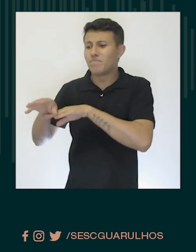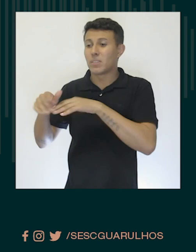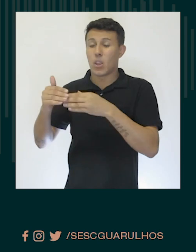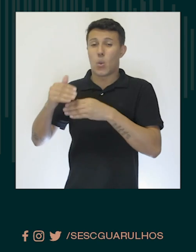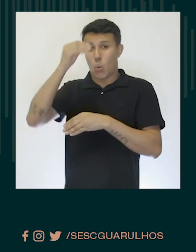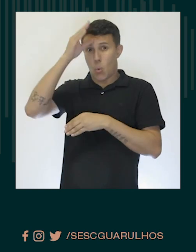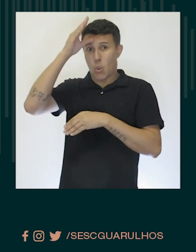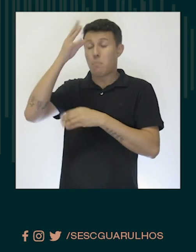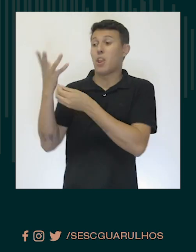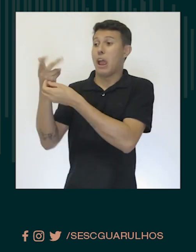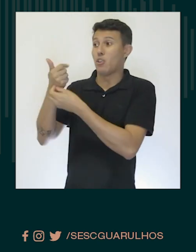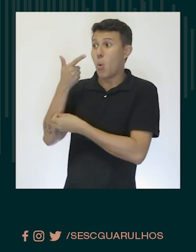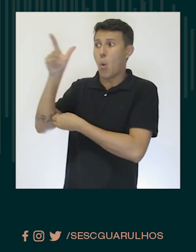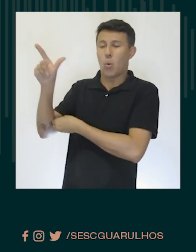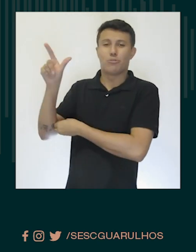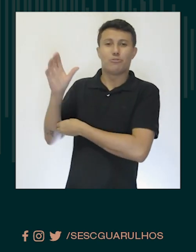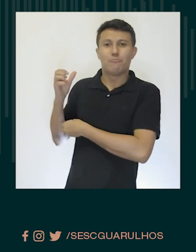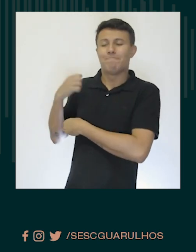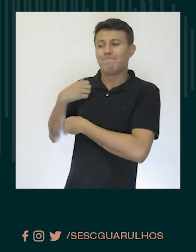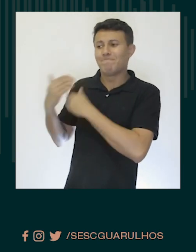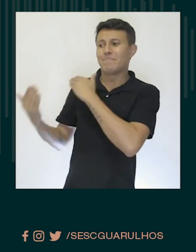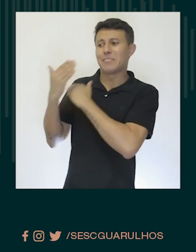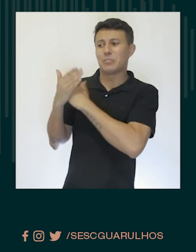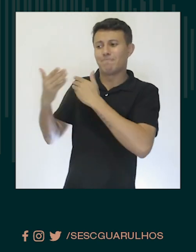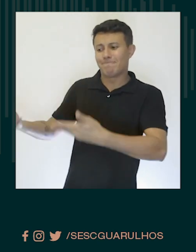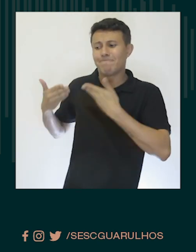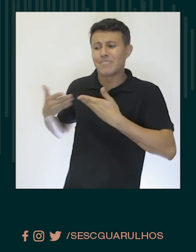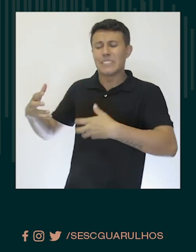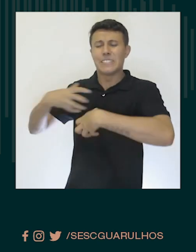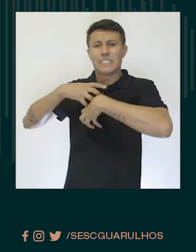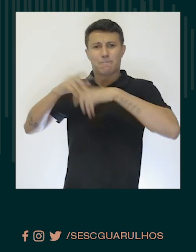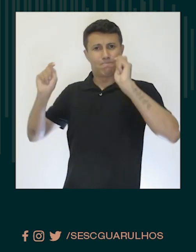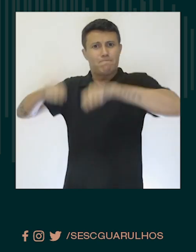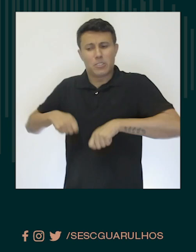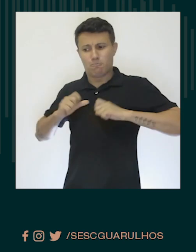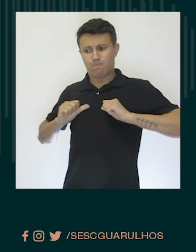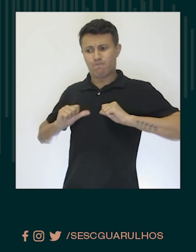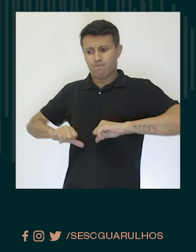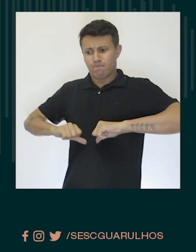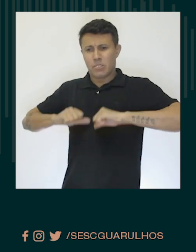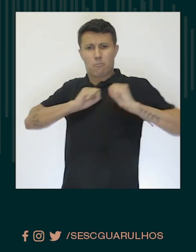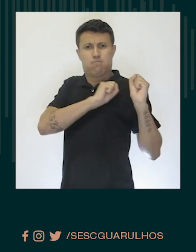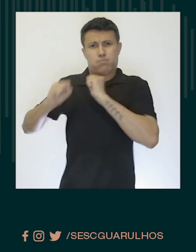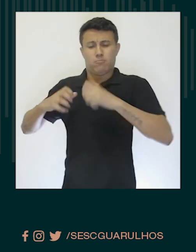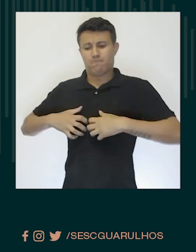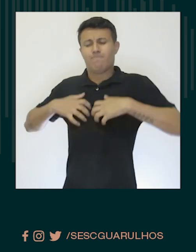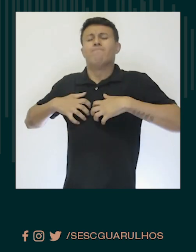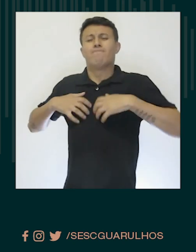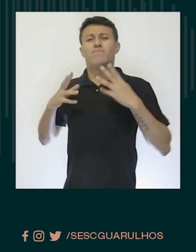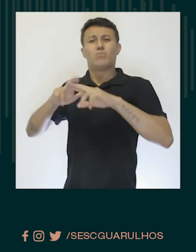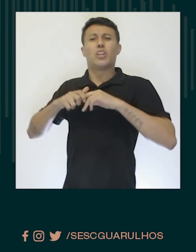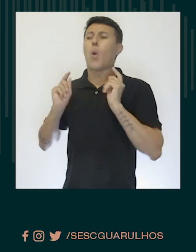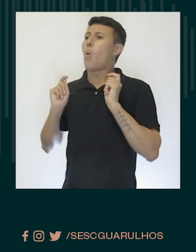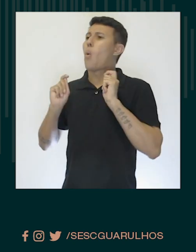me fizeram me sentir capaz, me empoderaram para que eu me considerasse uma fotógrafa